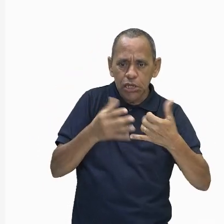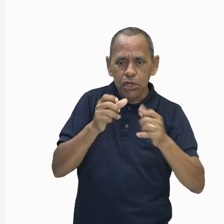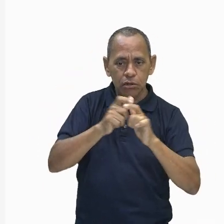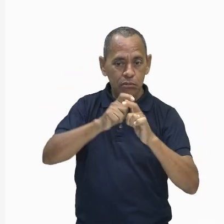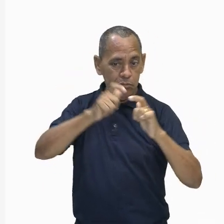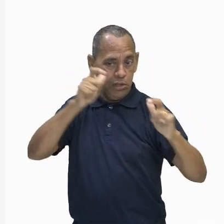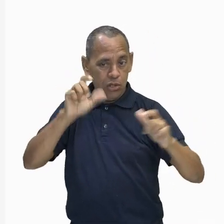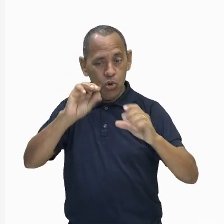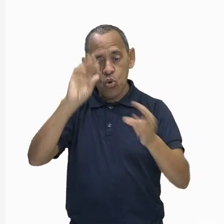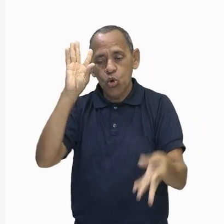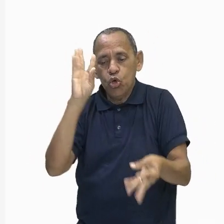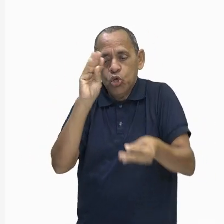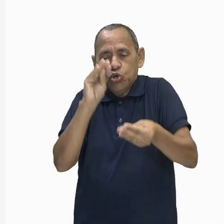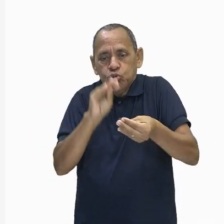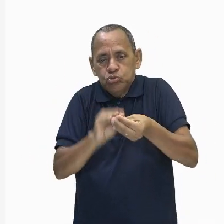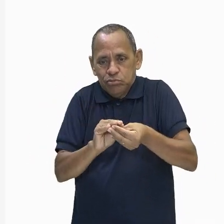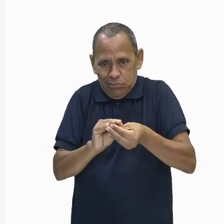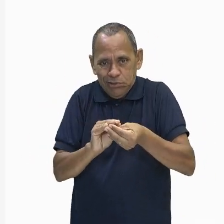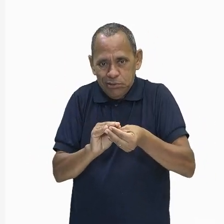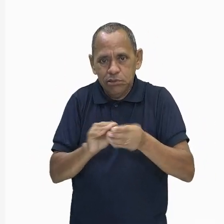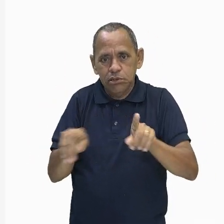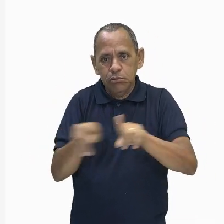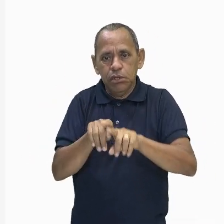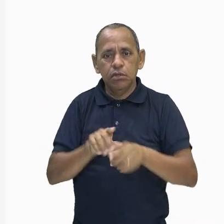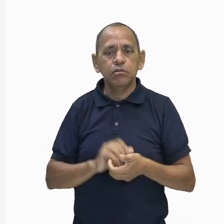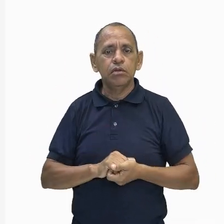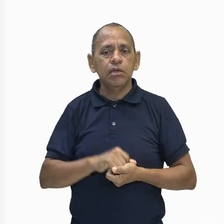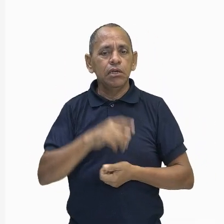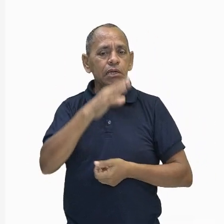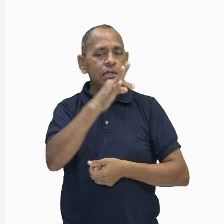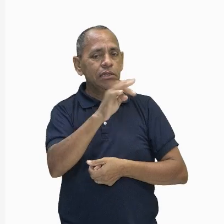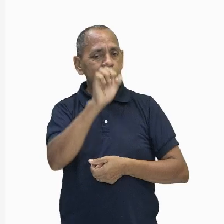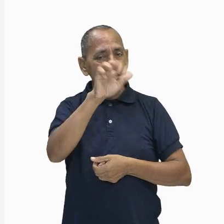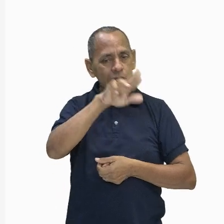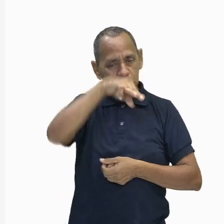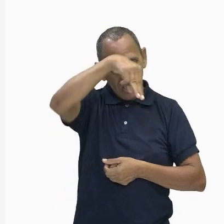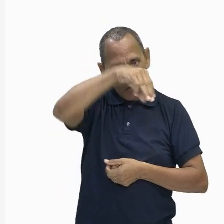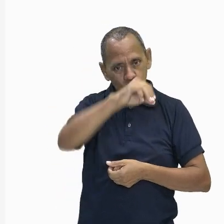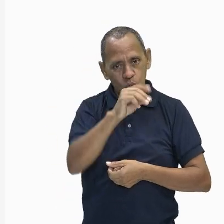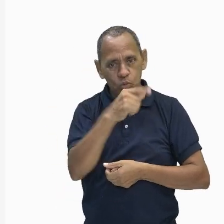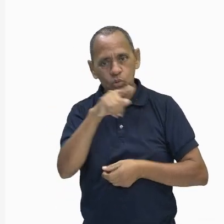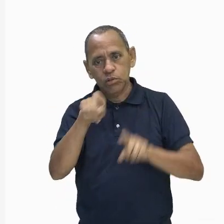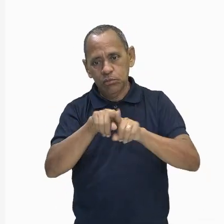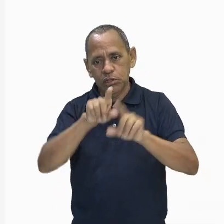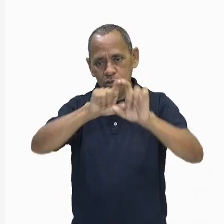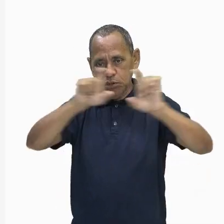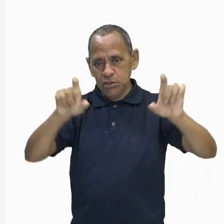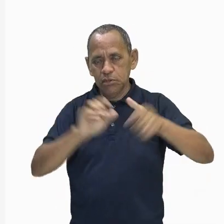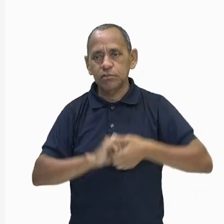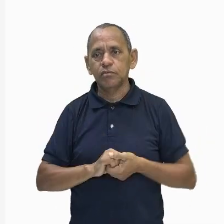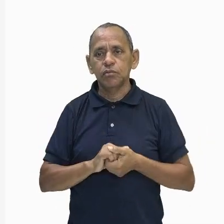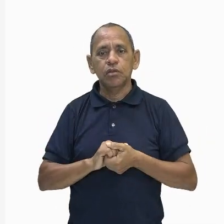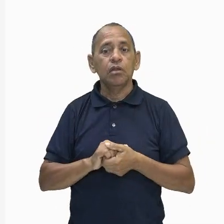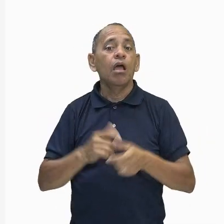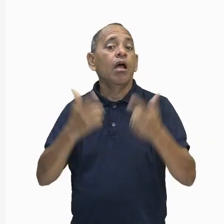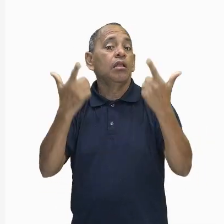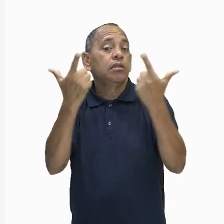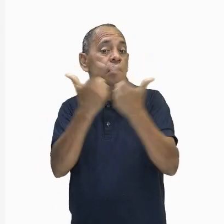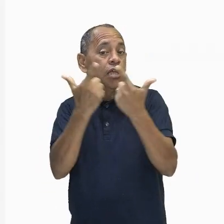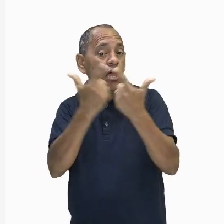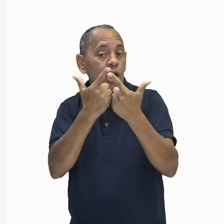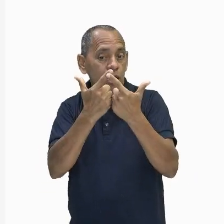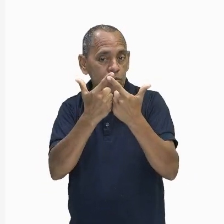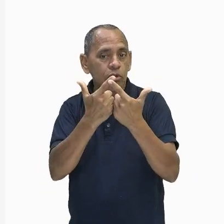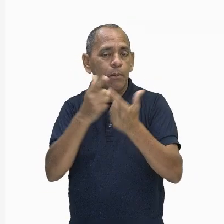outro termo da oração. Como assim? Vamos ao exemplo. O Teatro Amazonas, principal